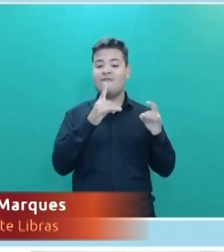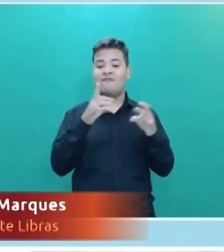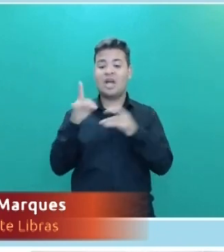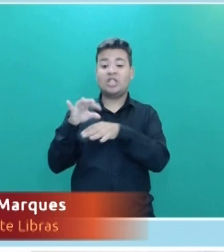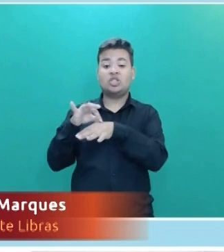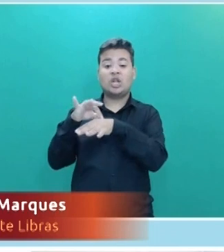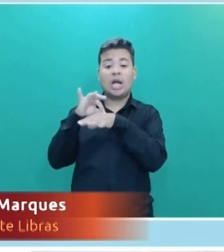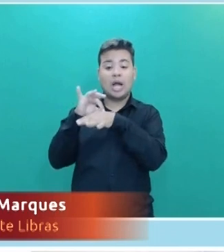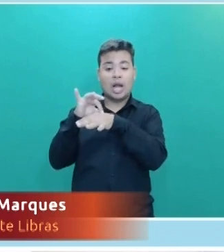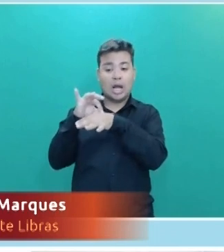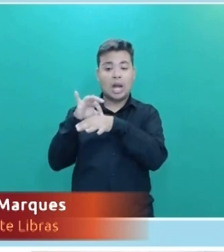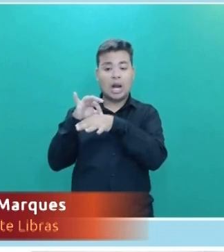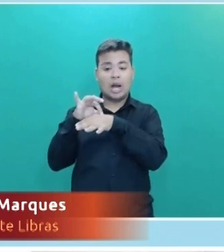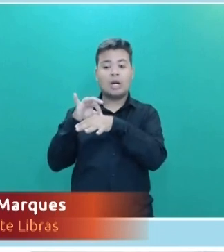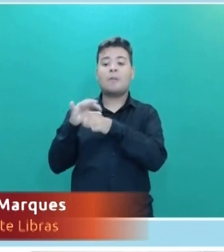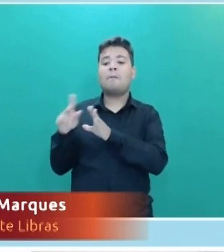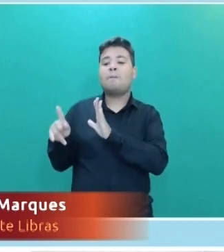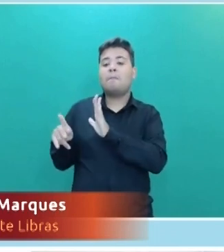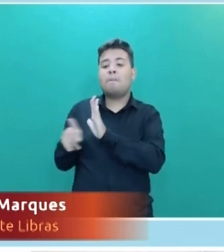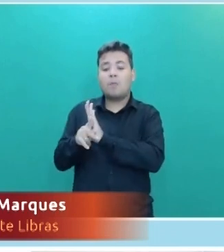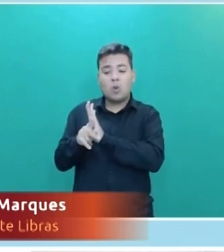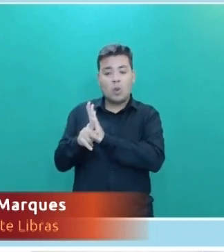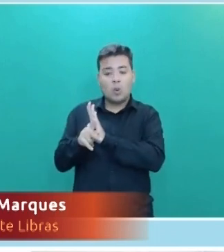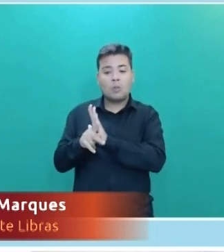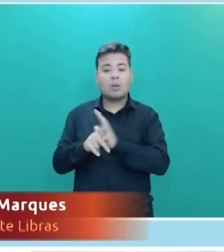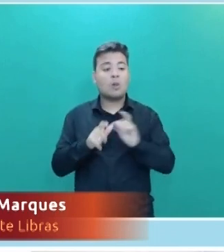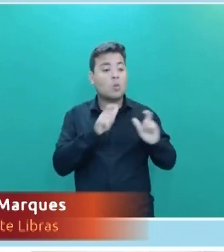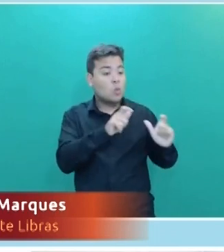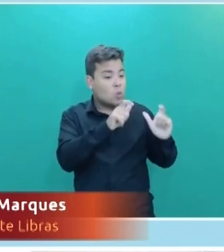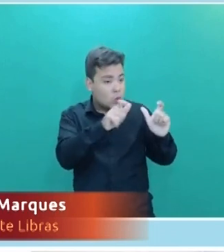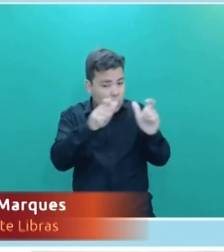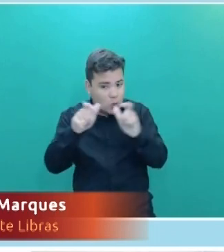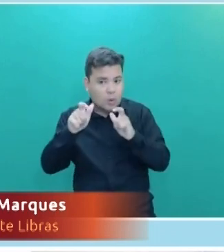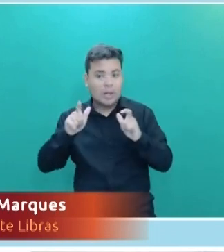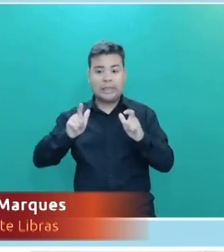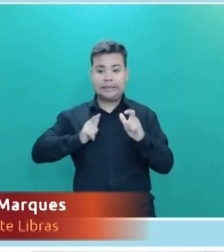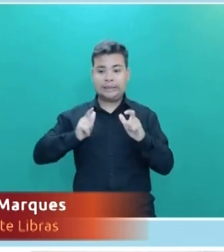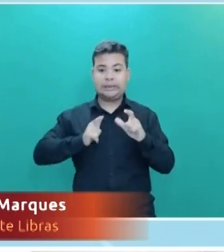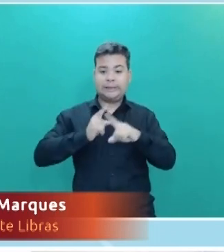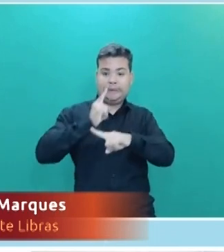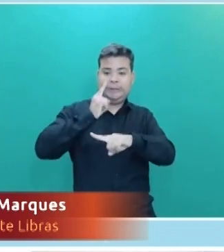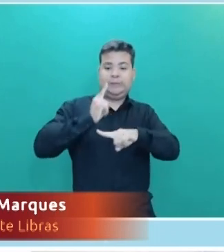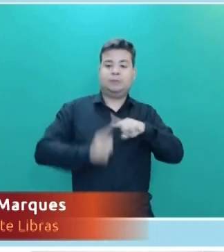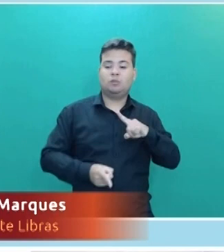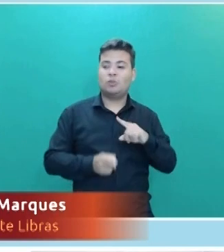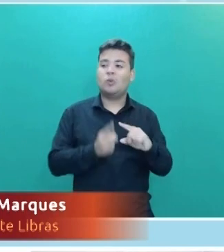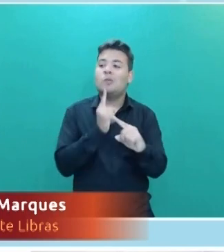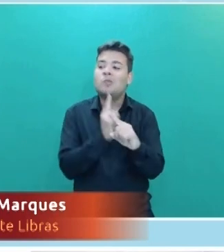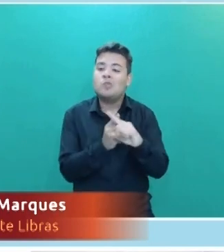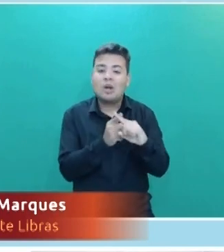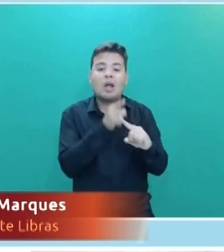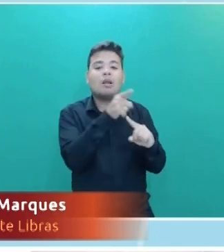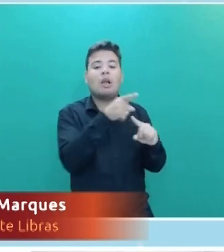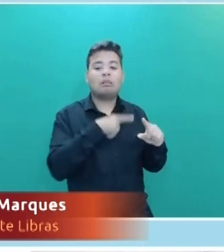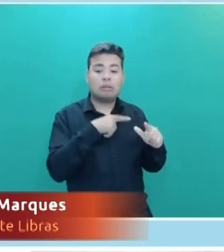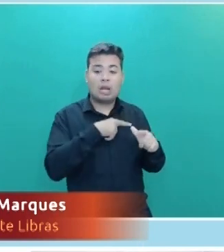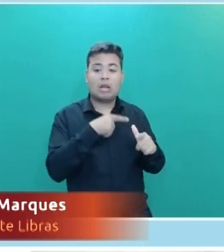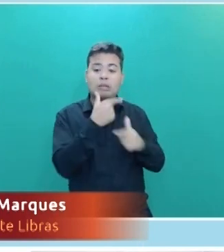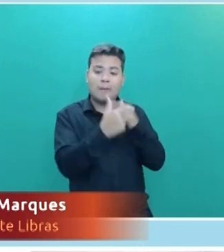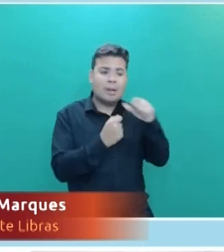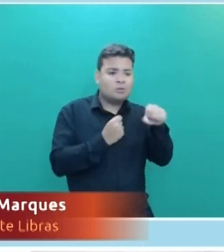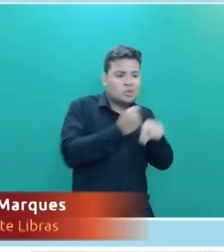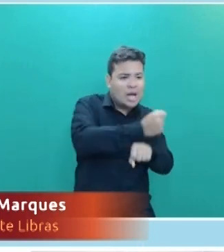de regiões embargadas, onde se praticou trabalho escravo, se invadiam territórios indígenas,